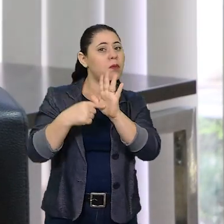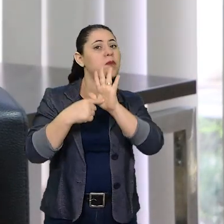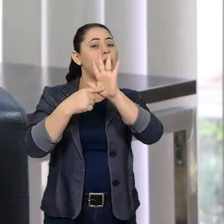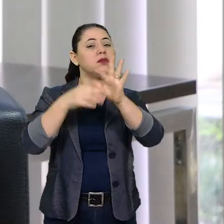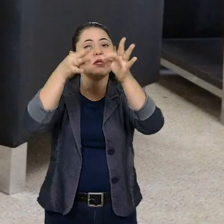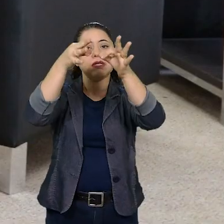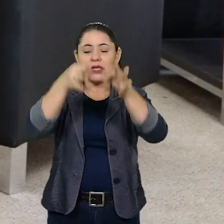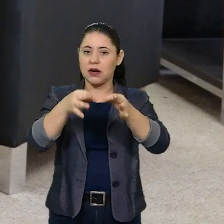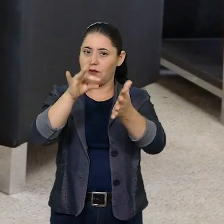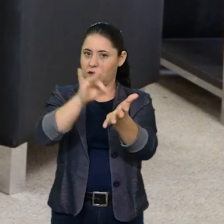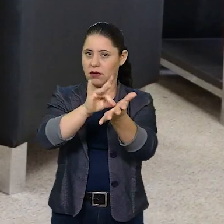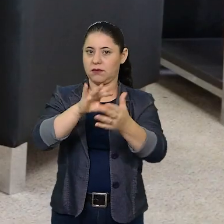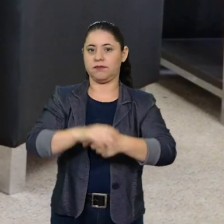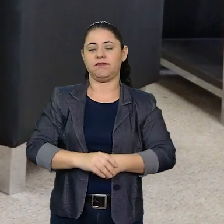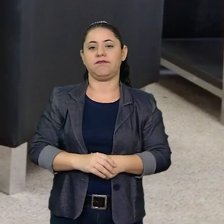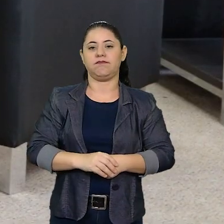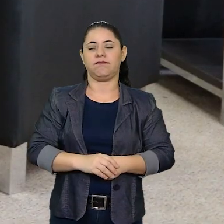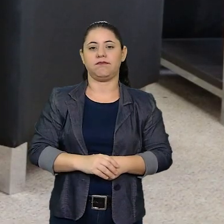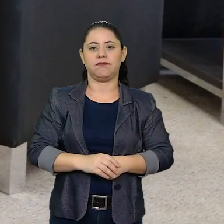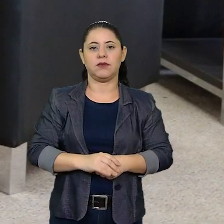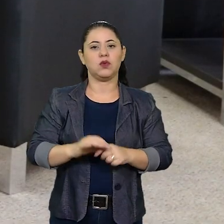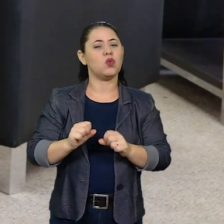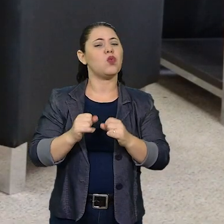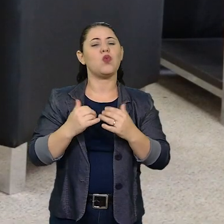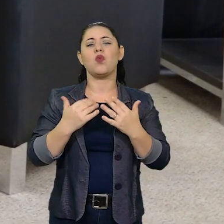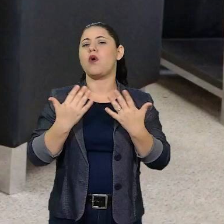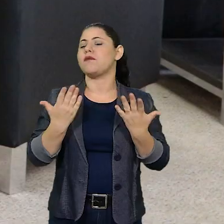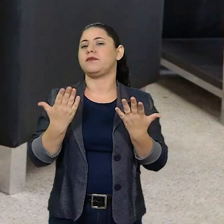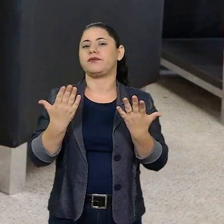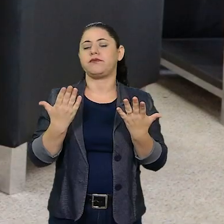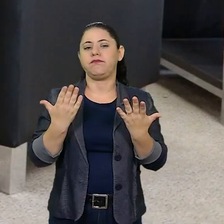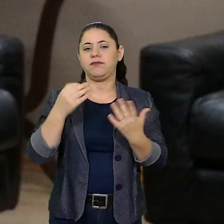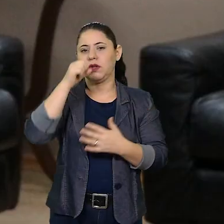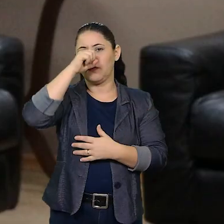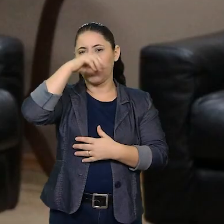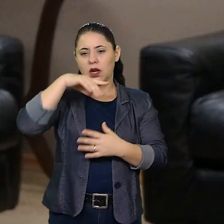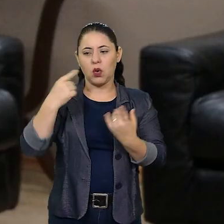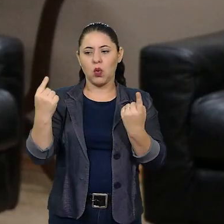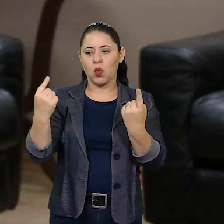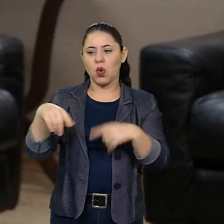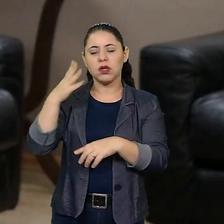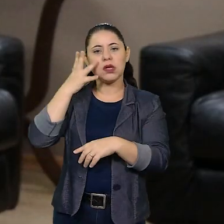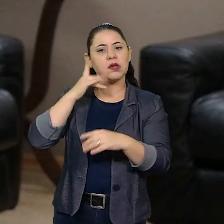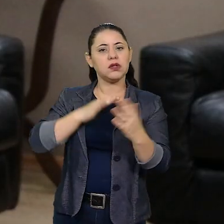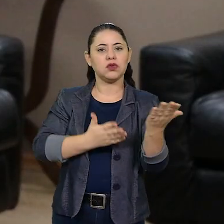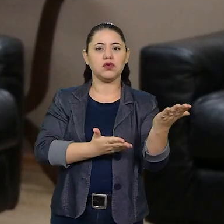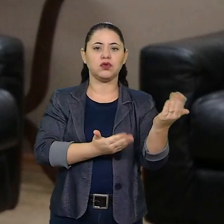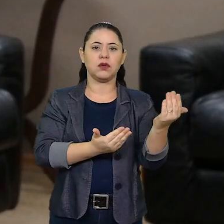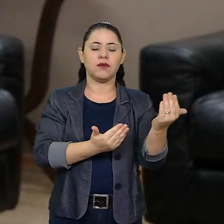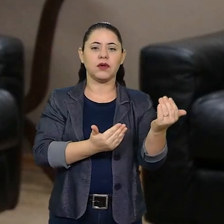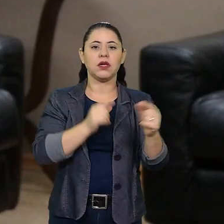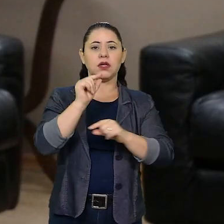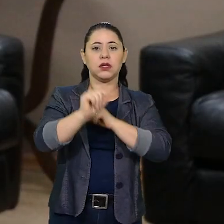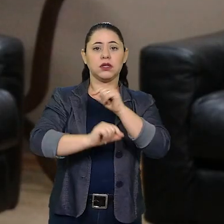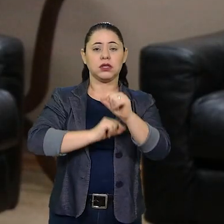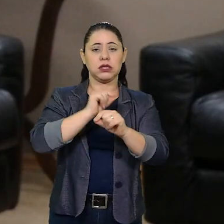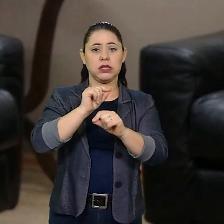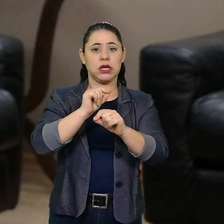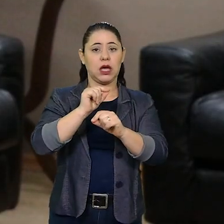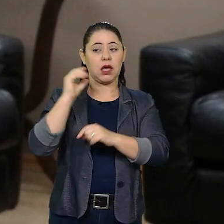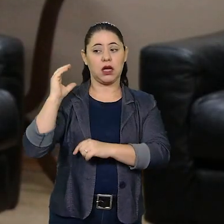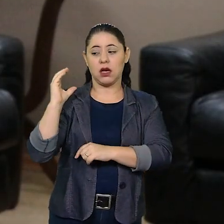reflete a realidade. Eu tenho minhas dúvidas. E quais são violências contra crianças e adolescentes que